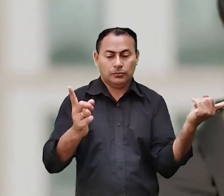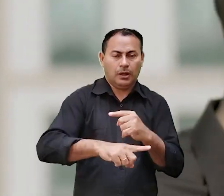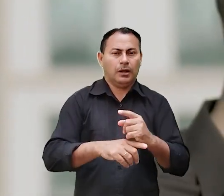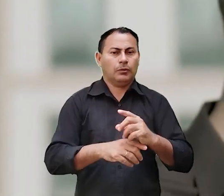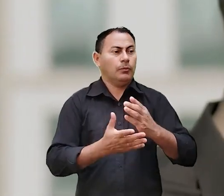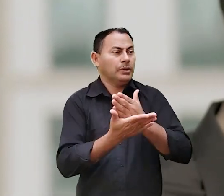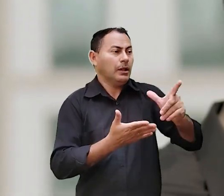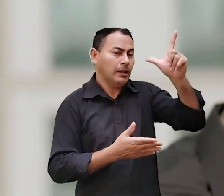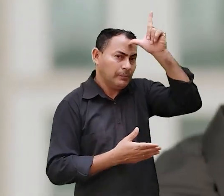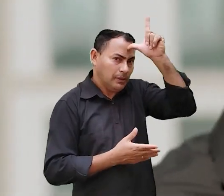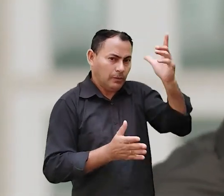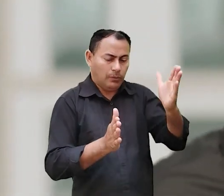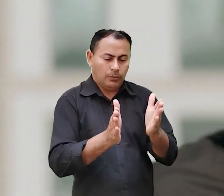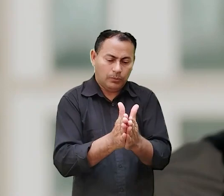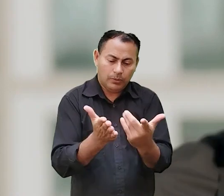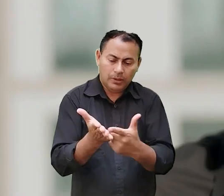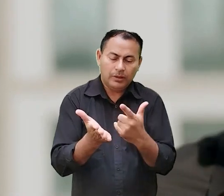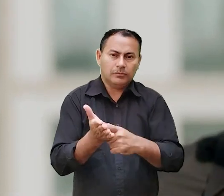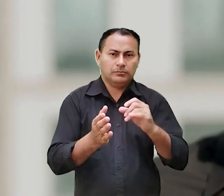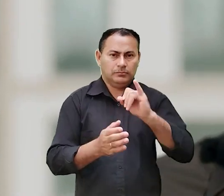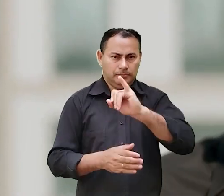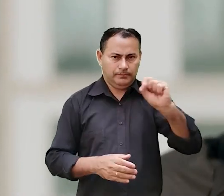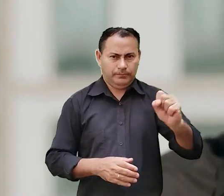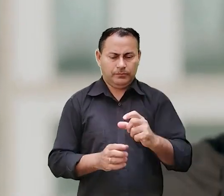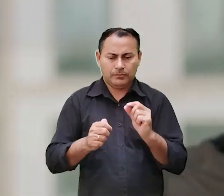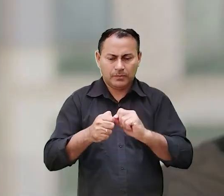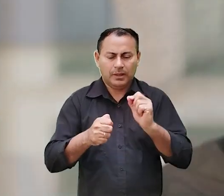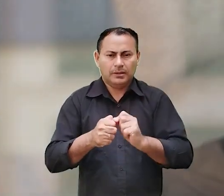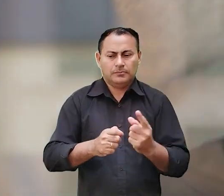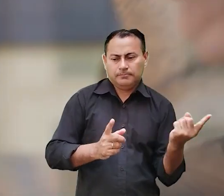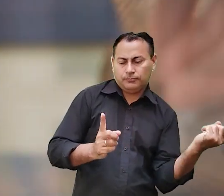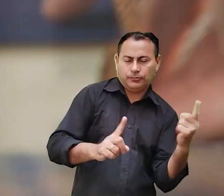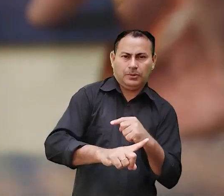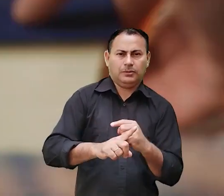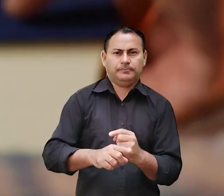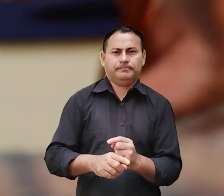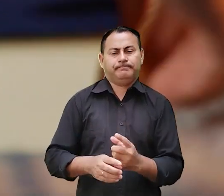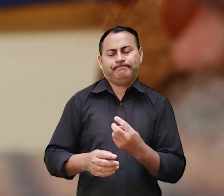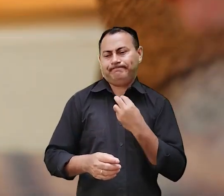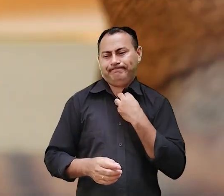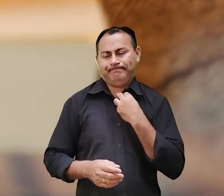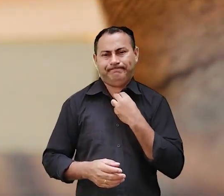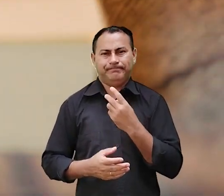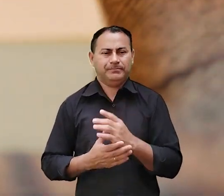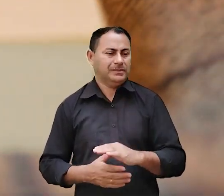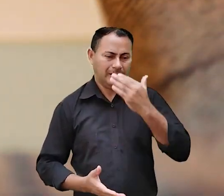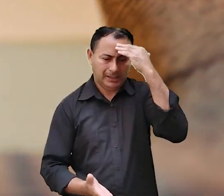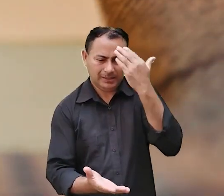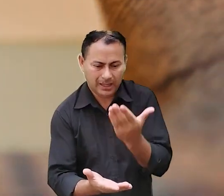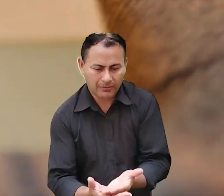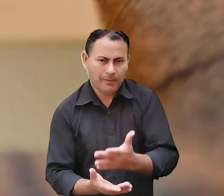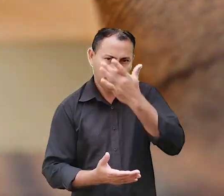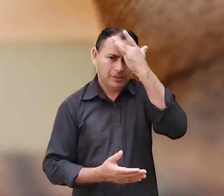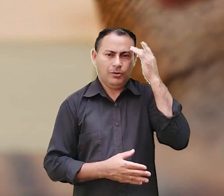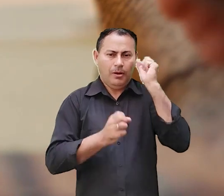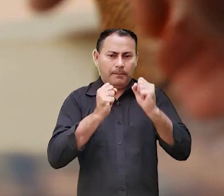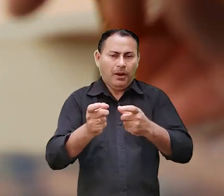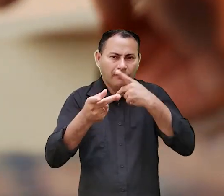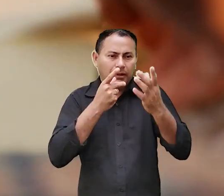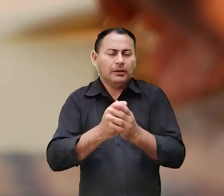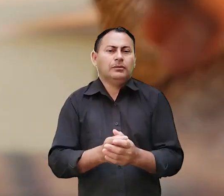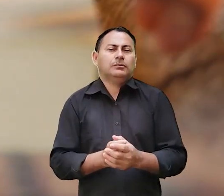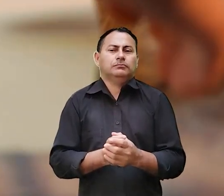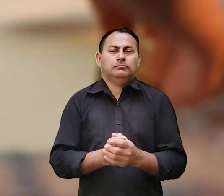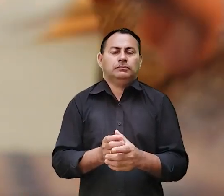Alemanha parte dele voltado ao Livro de Isaías o que motivou esse ataque foi a impossibilidade de crer que alguém pudesse